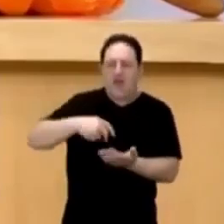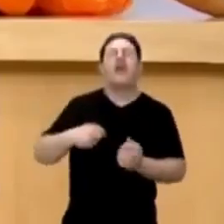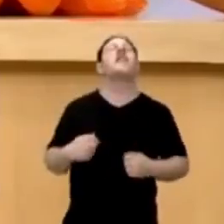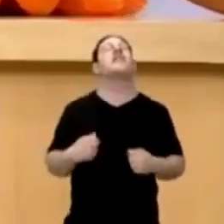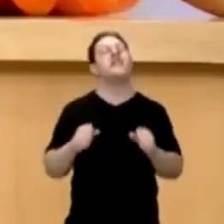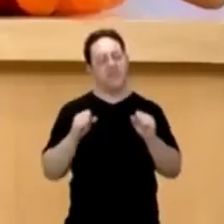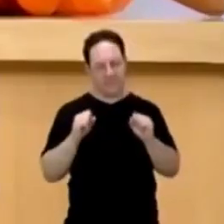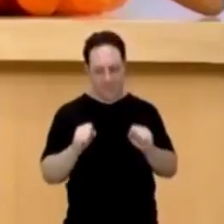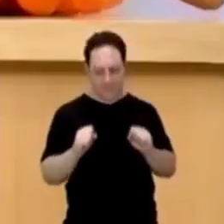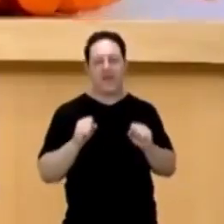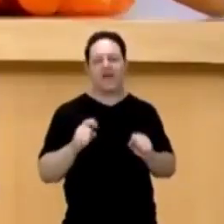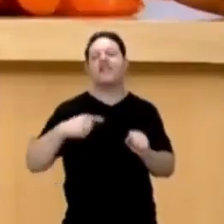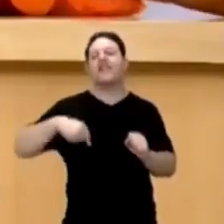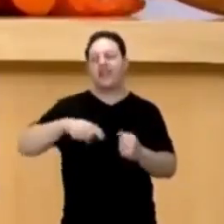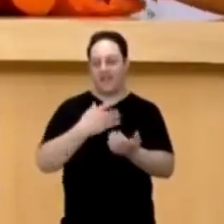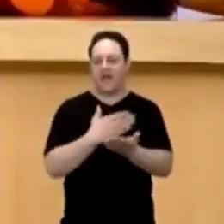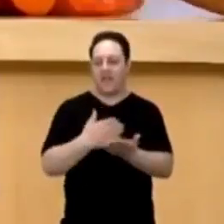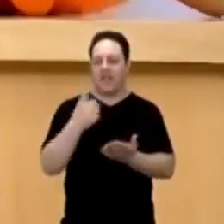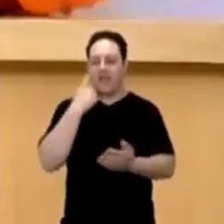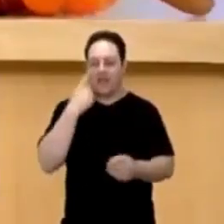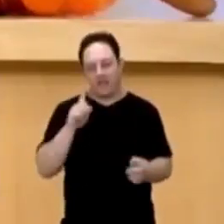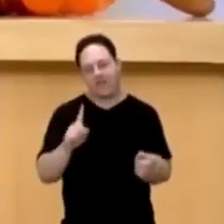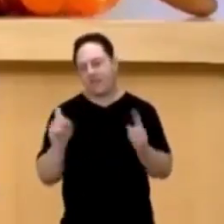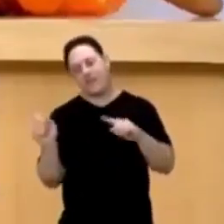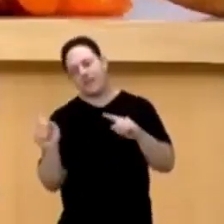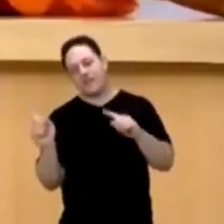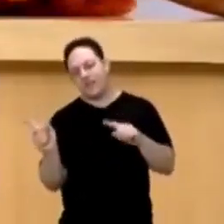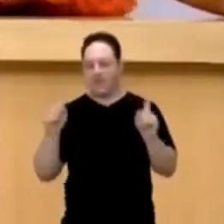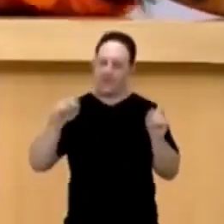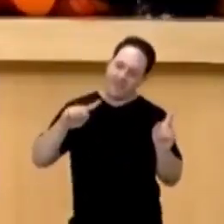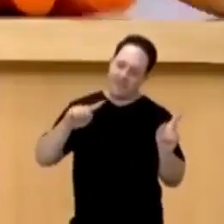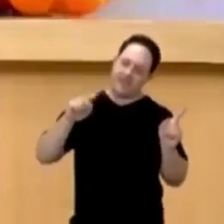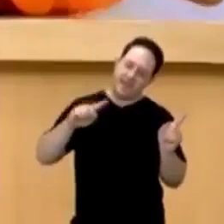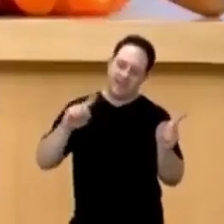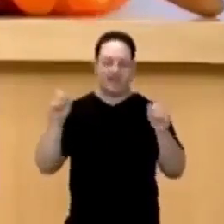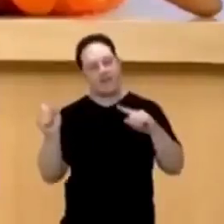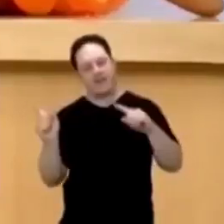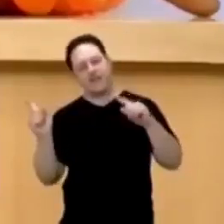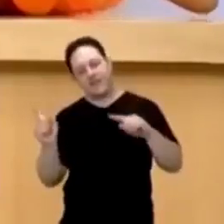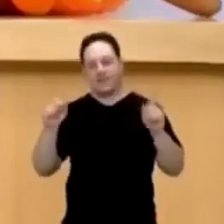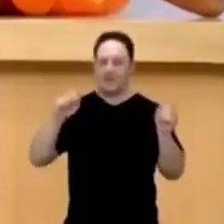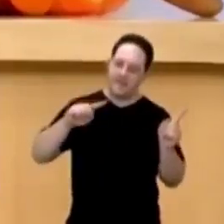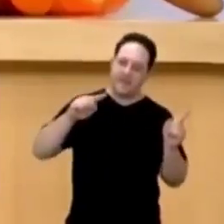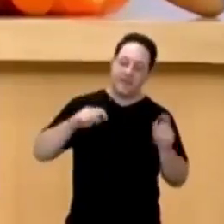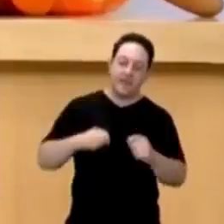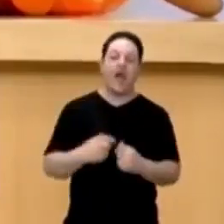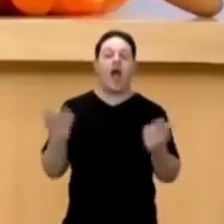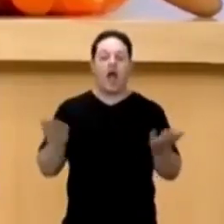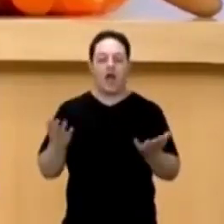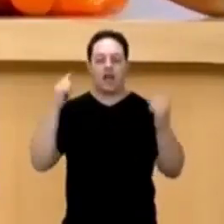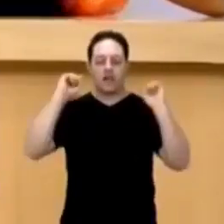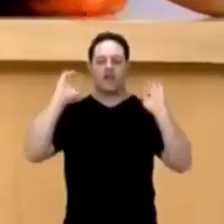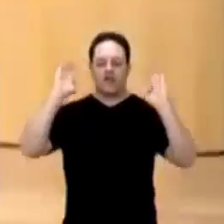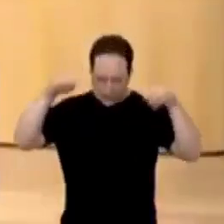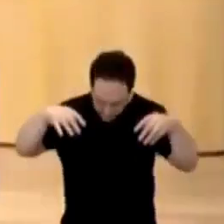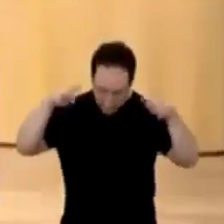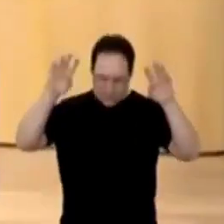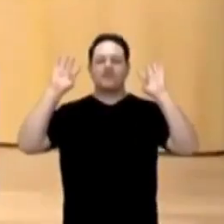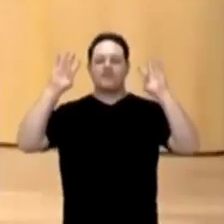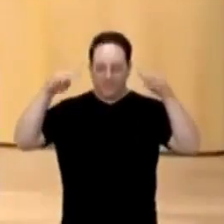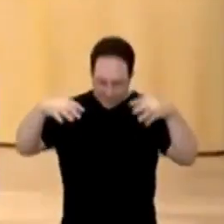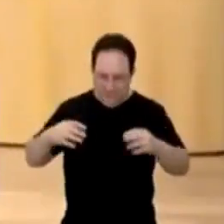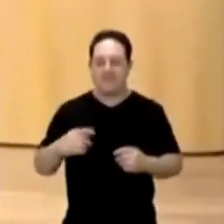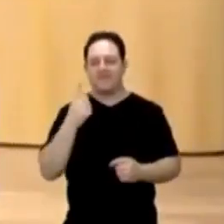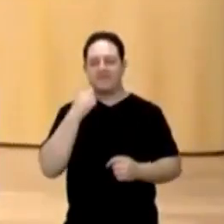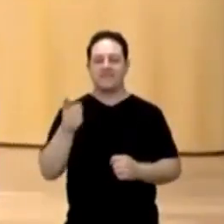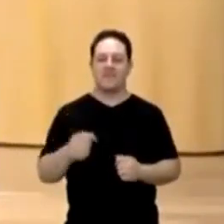Posso sim. A gente pode começar assim, ó, de um lado pro outro, de um lado pro outro. Agora você bate seu cabelo, vamos, vai. Eita.